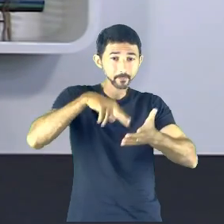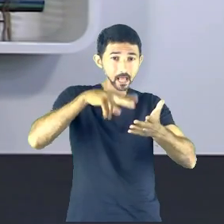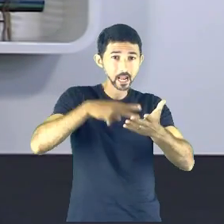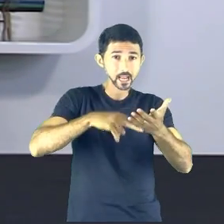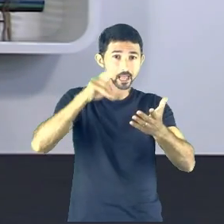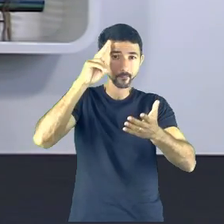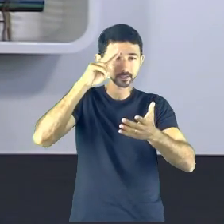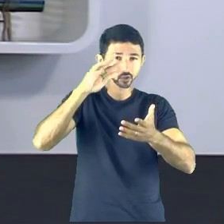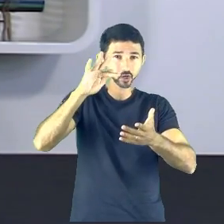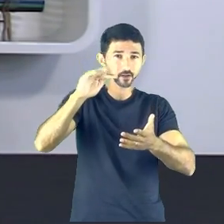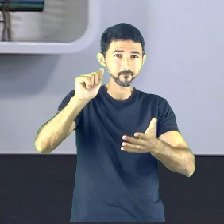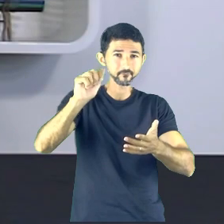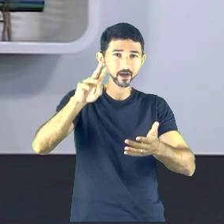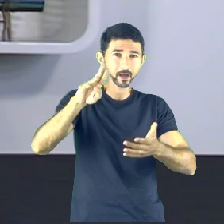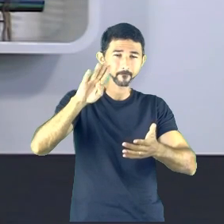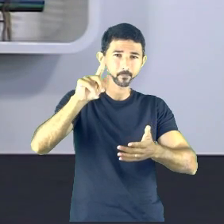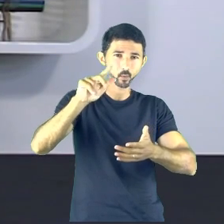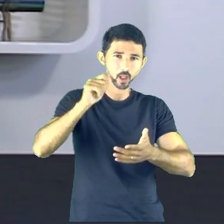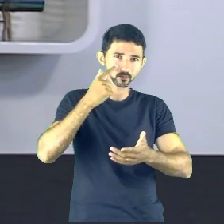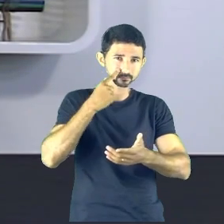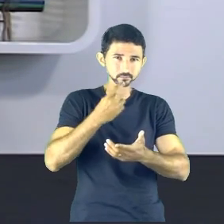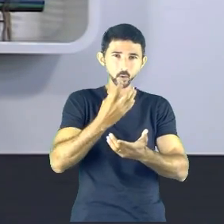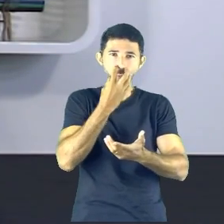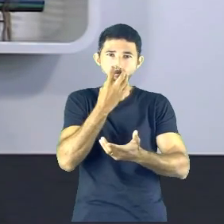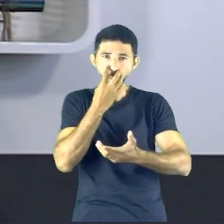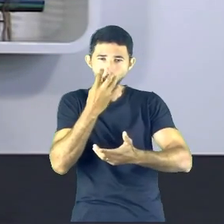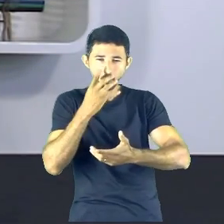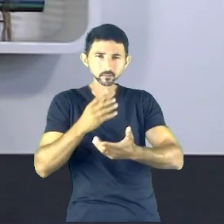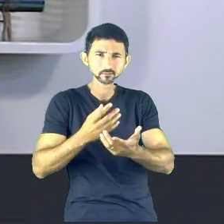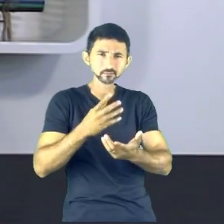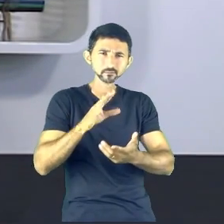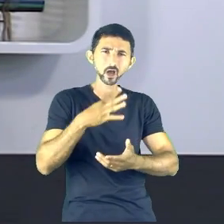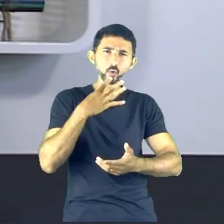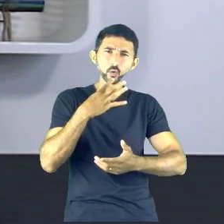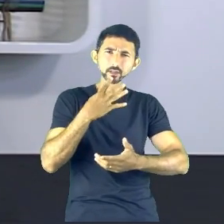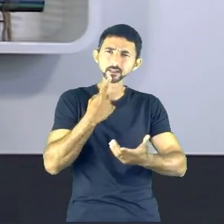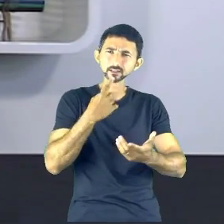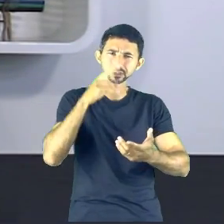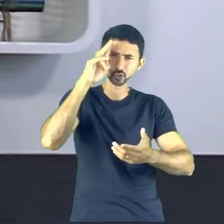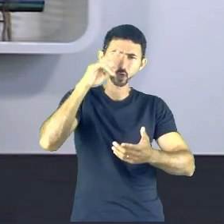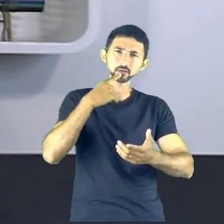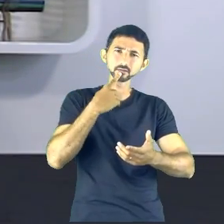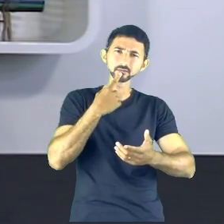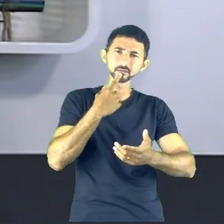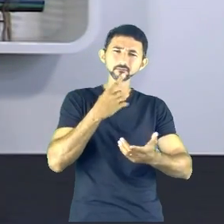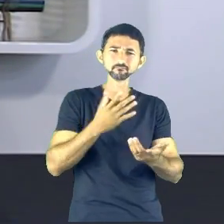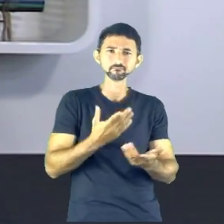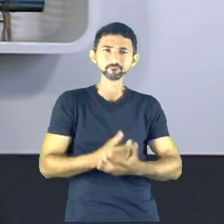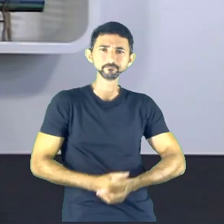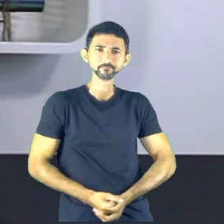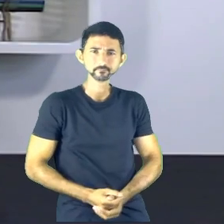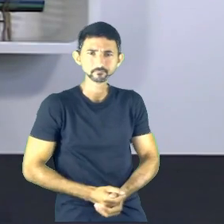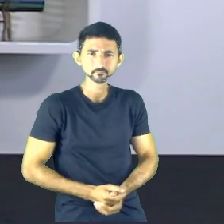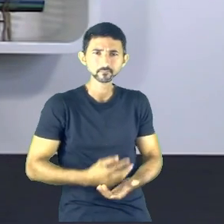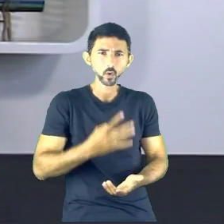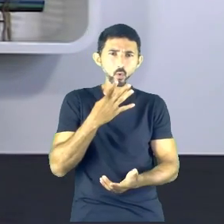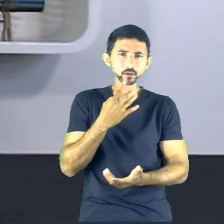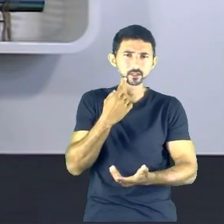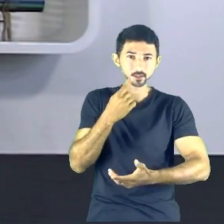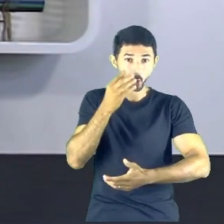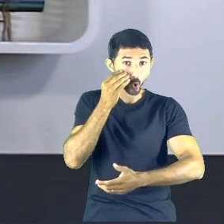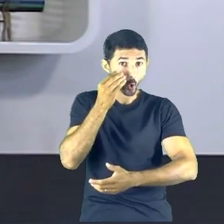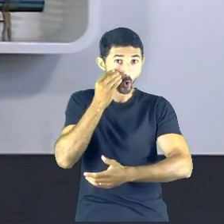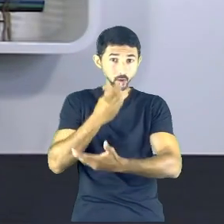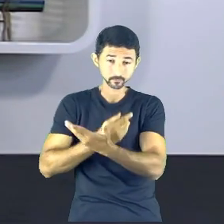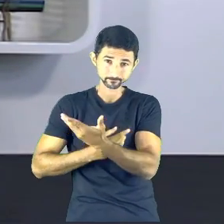nós lermos uma fábula super bacana, O Lobo e o Cão. Você já ouviu essa fábula? Já conhece? Se já conhece ou